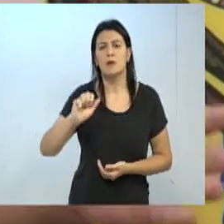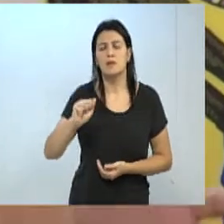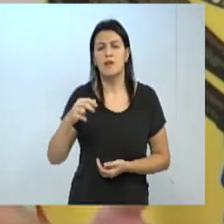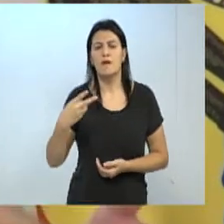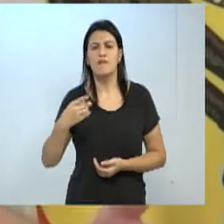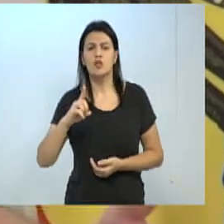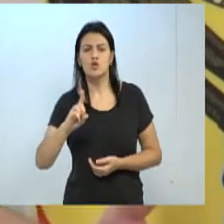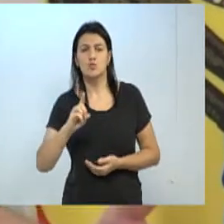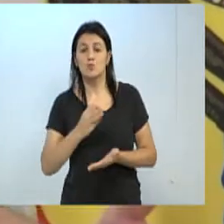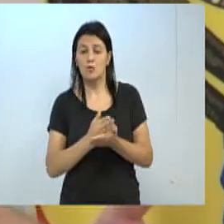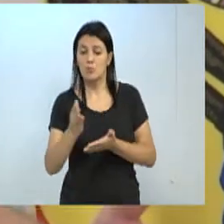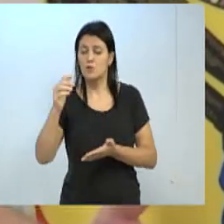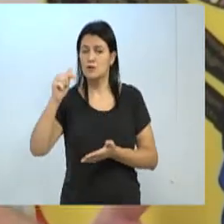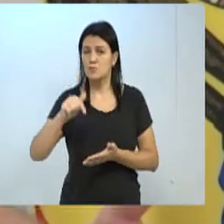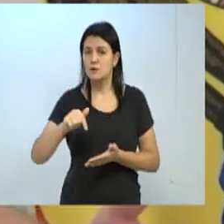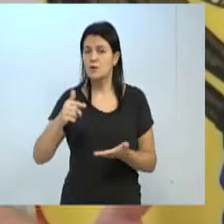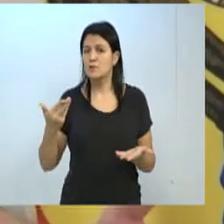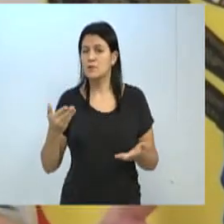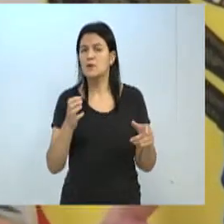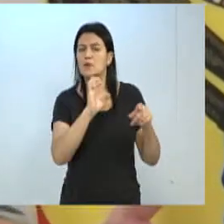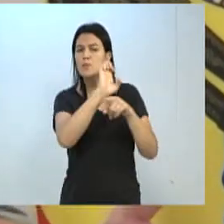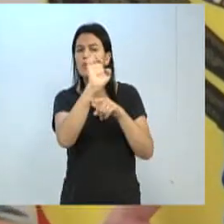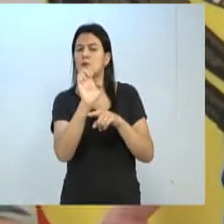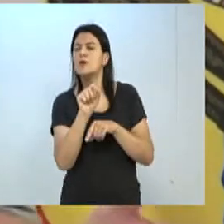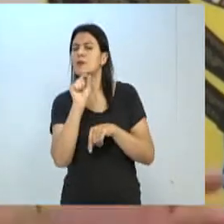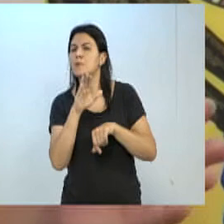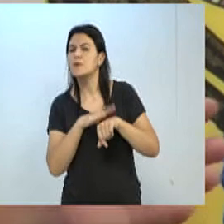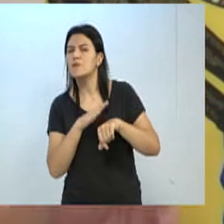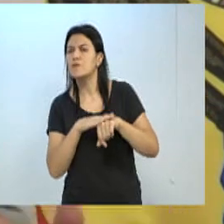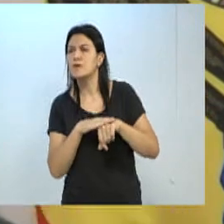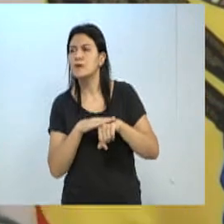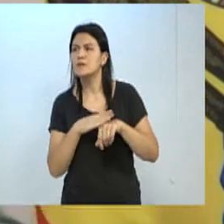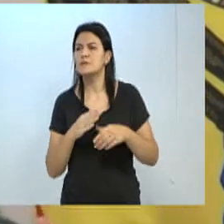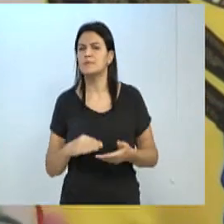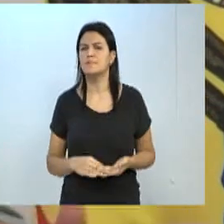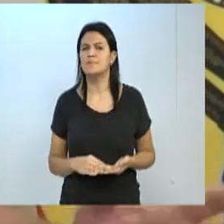Começou aqui, e o Estado fez o quê? Contra o C,